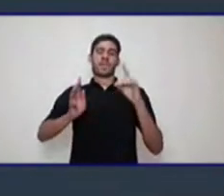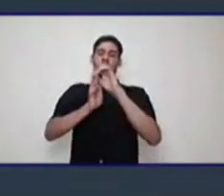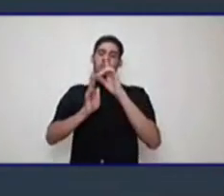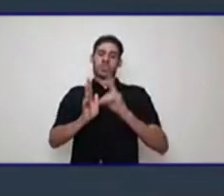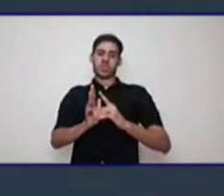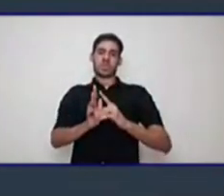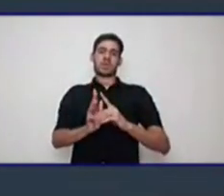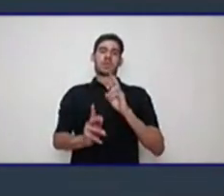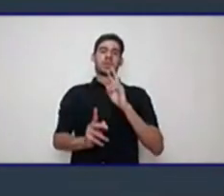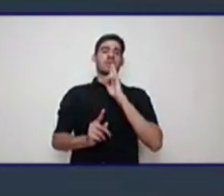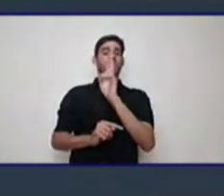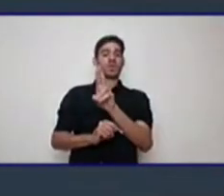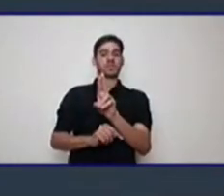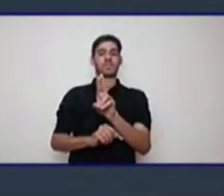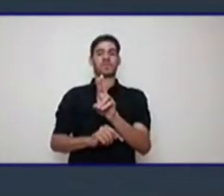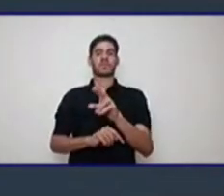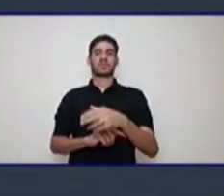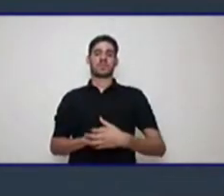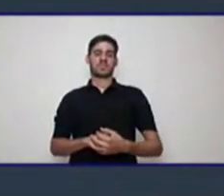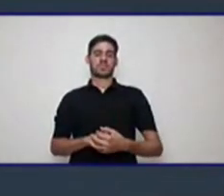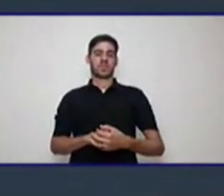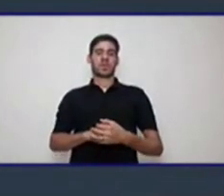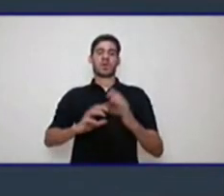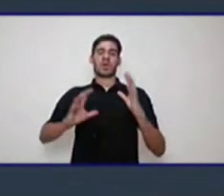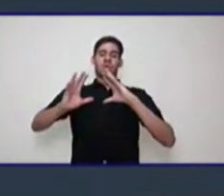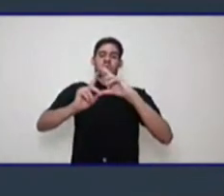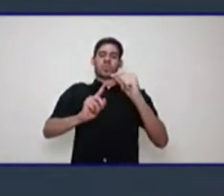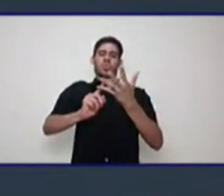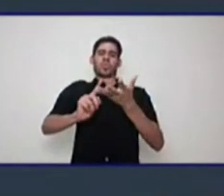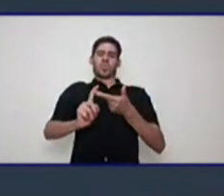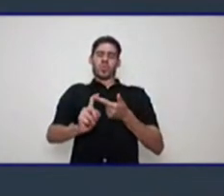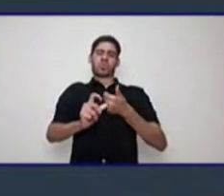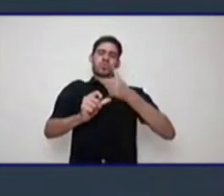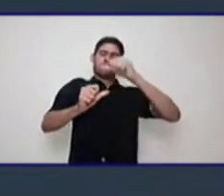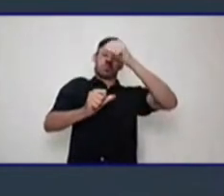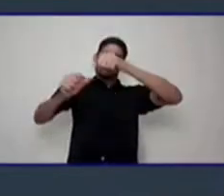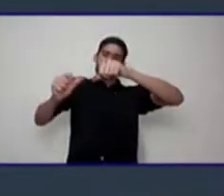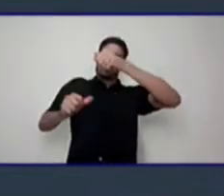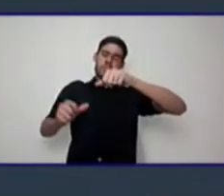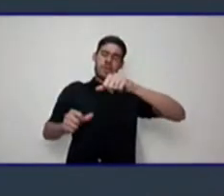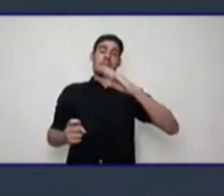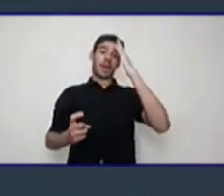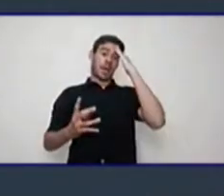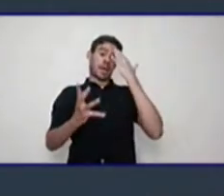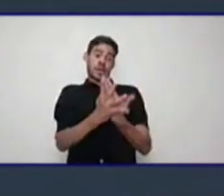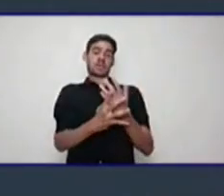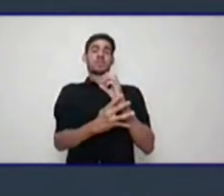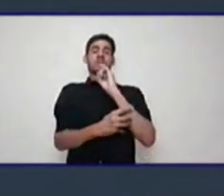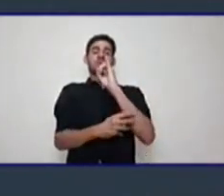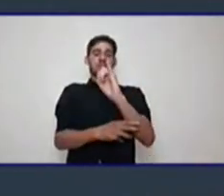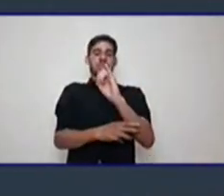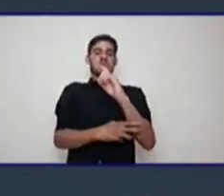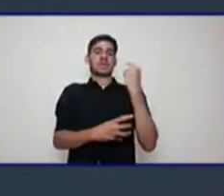à resposta, enfim, tudo isso foi avaliado. Mas eu creio que se nós tentarmos